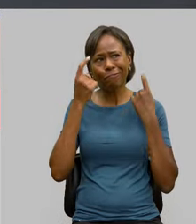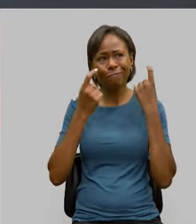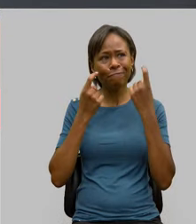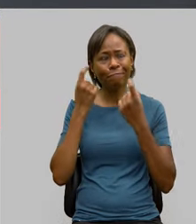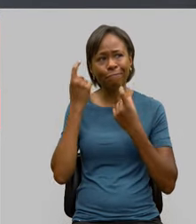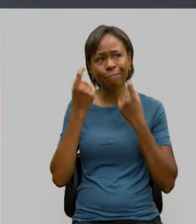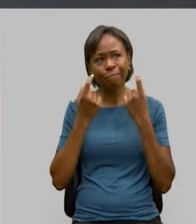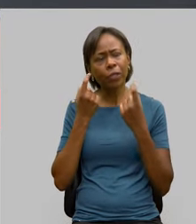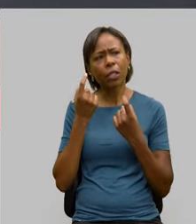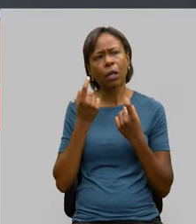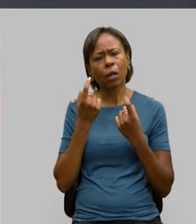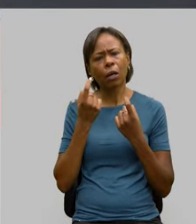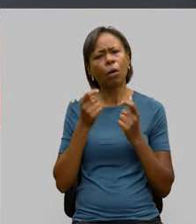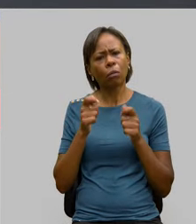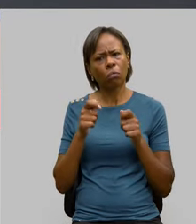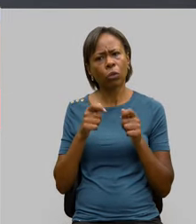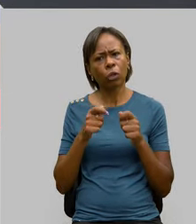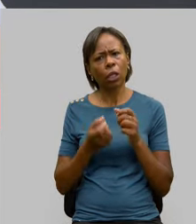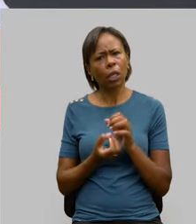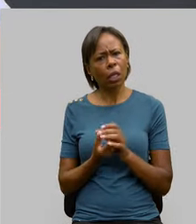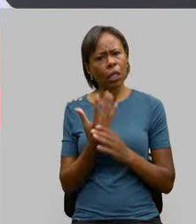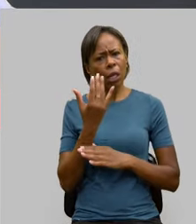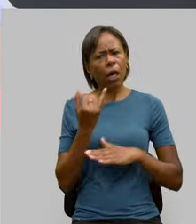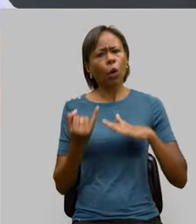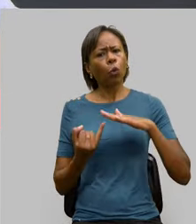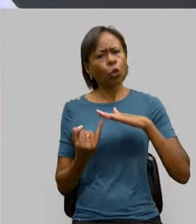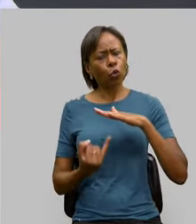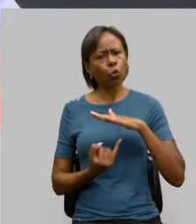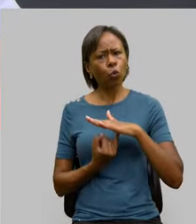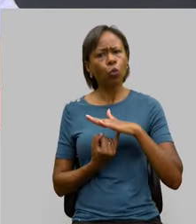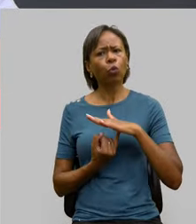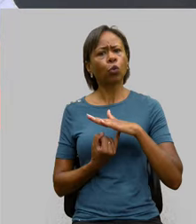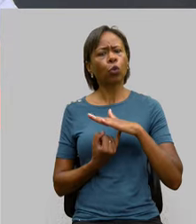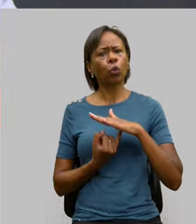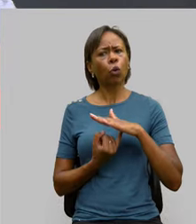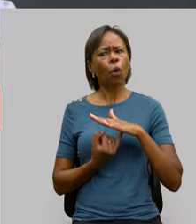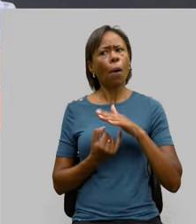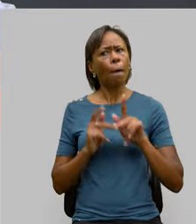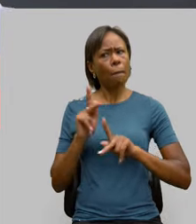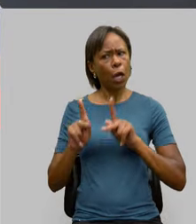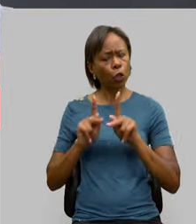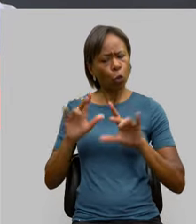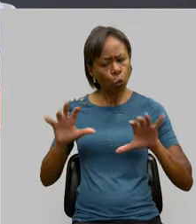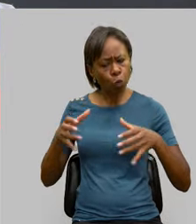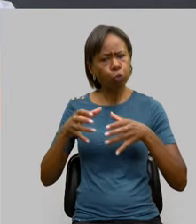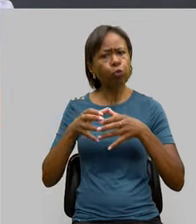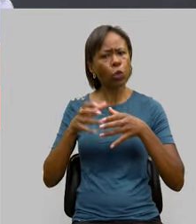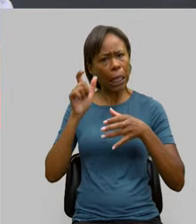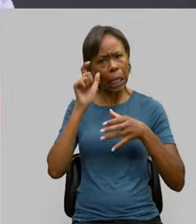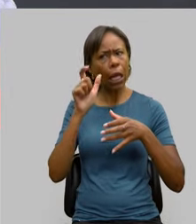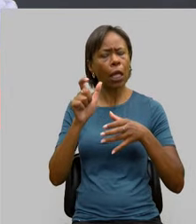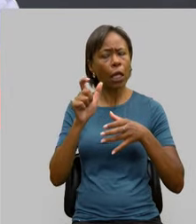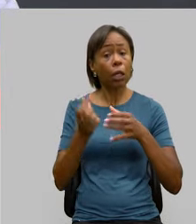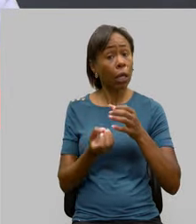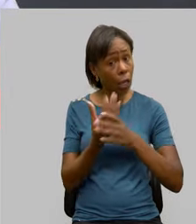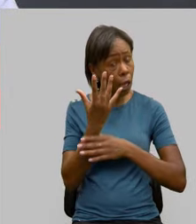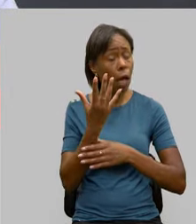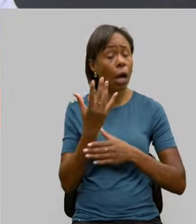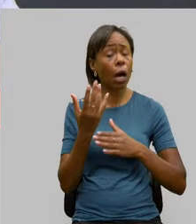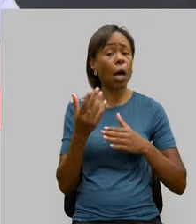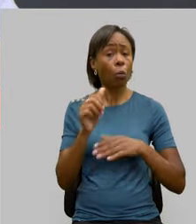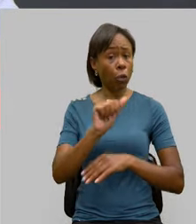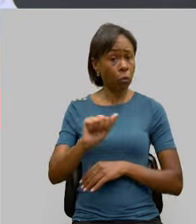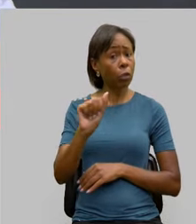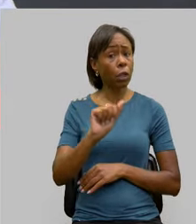podíamos montar um instituto aqui né todo mundo que tá interessado junto e a gente monta uma associação e tal e comecei a trabalhar para